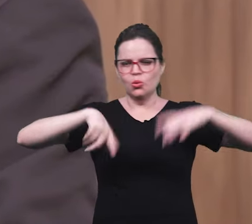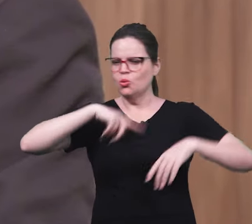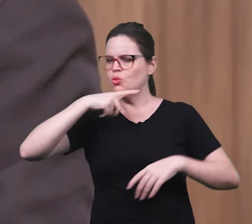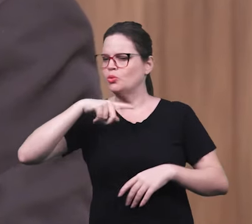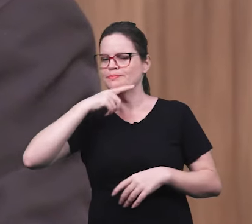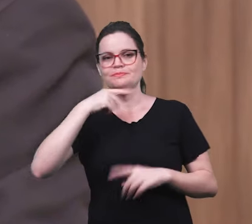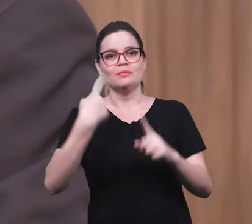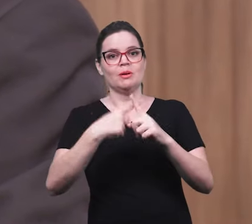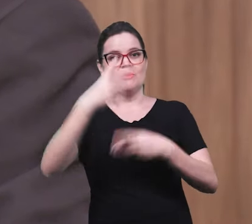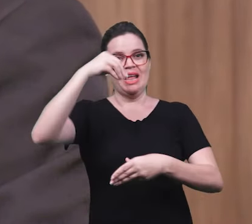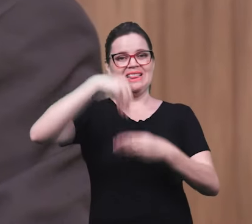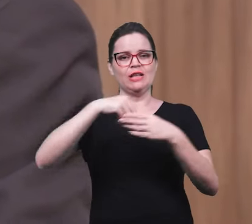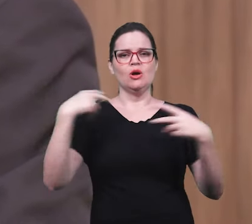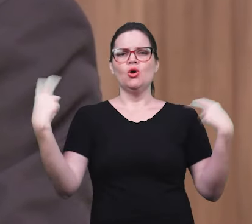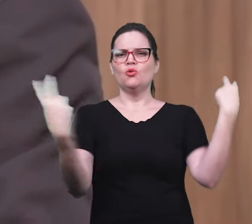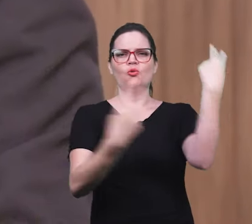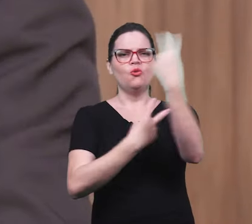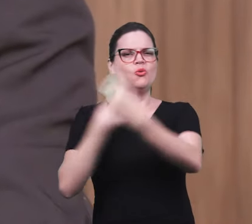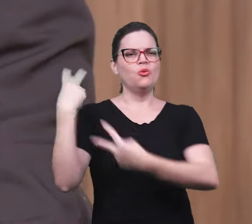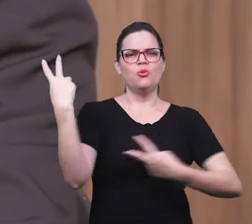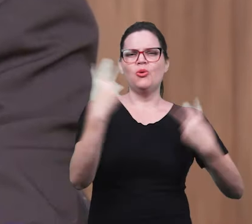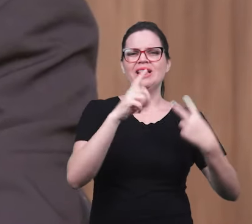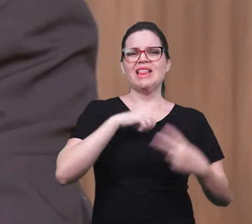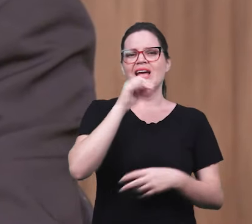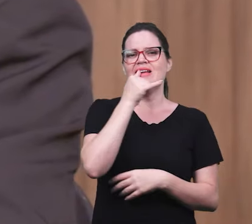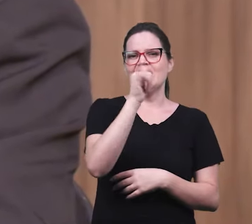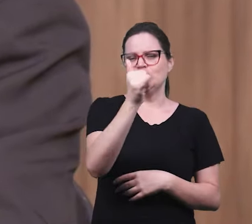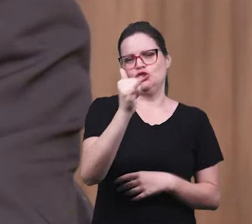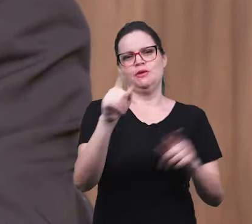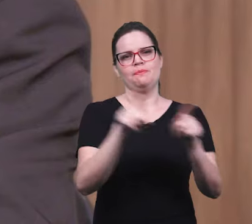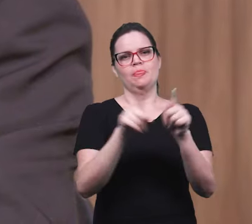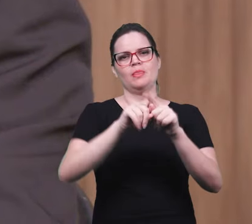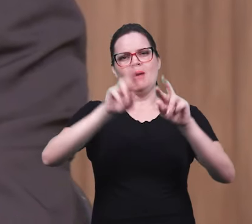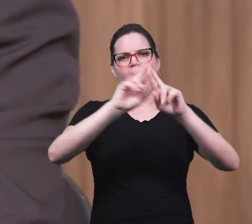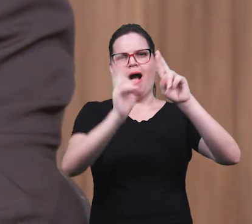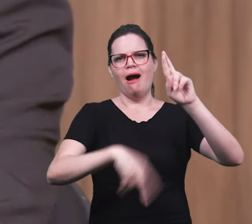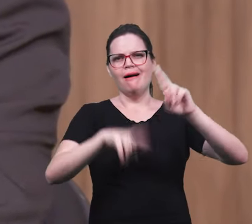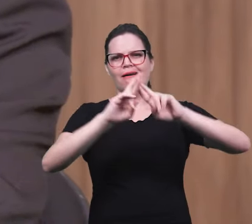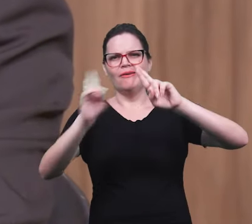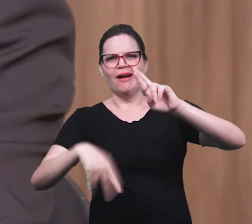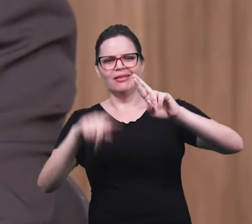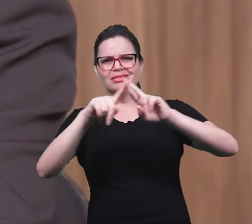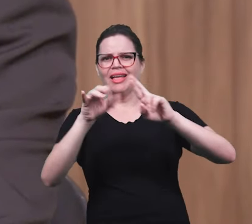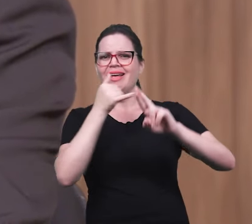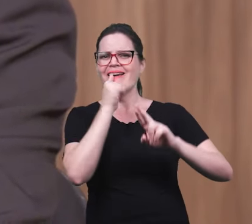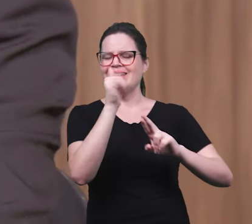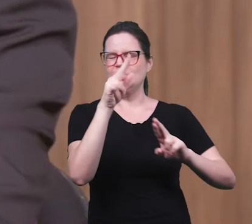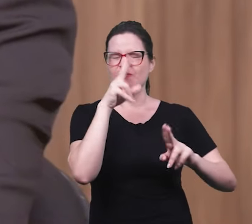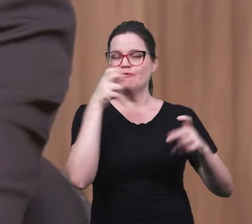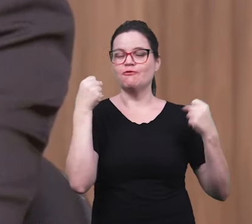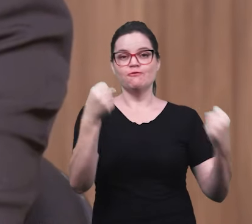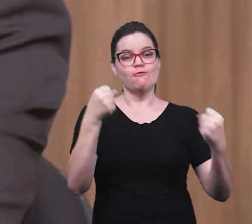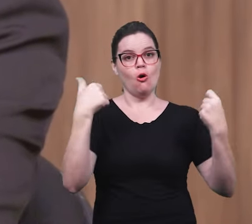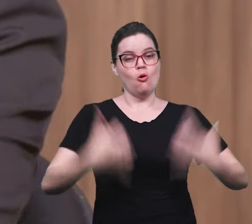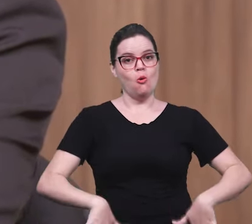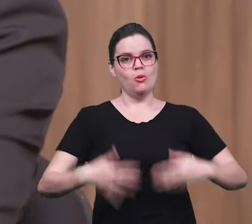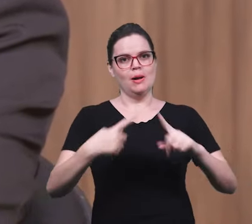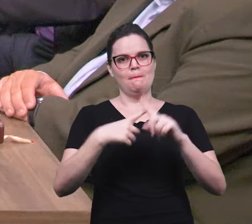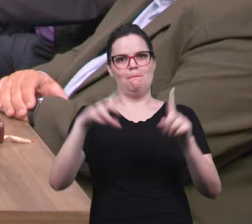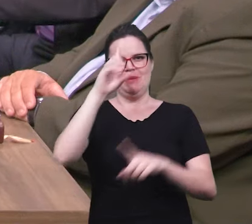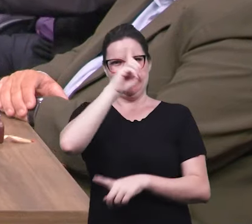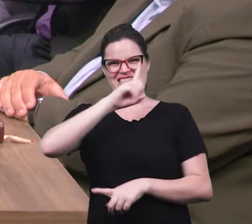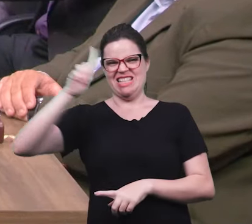ventos, a energia até dos raios que a tempestade gera ali é imensa. Mas o poder do